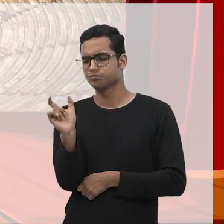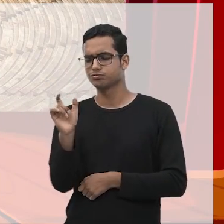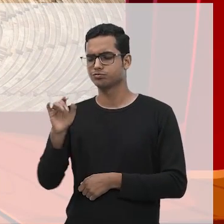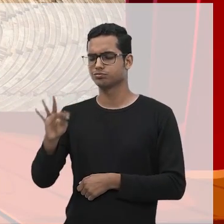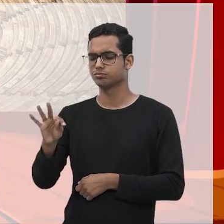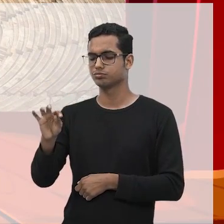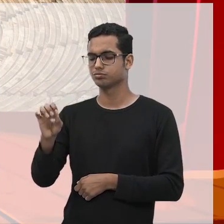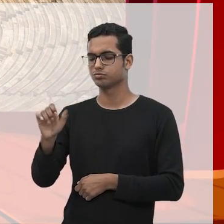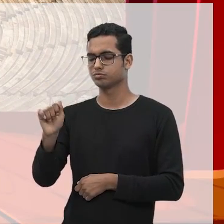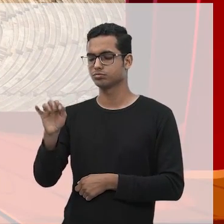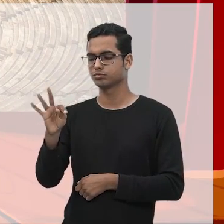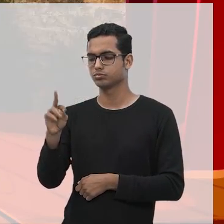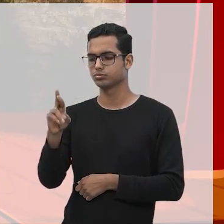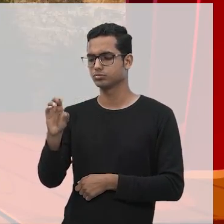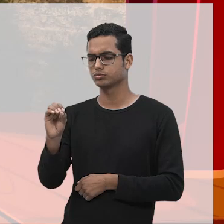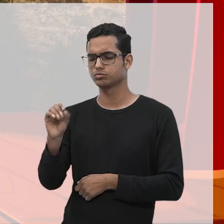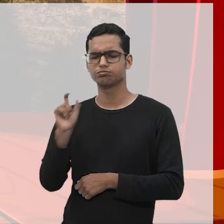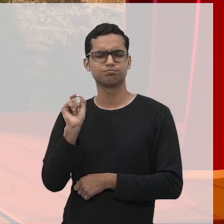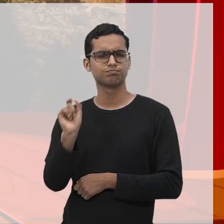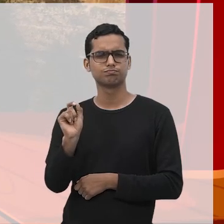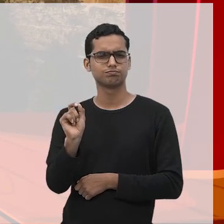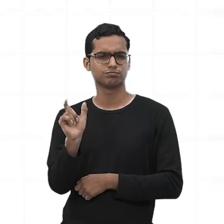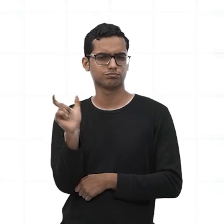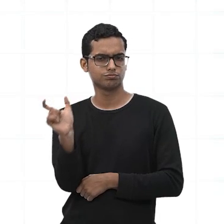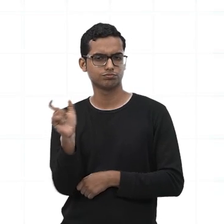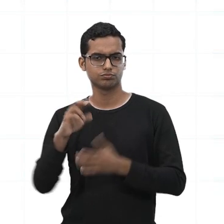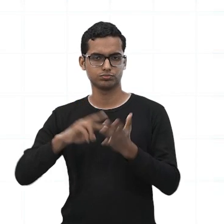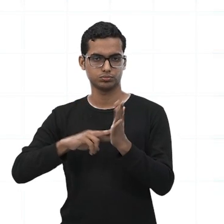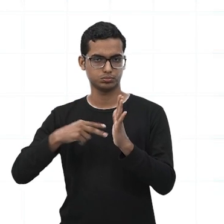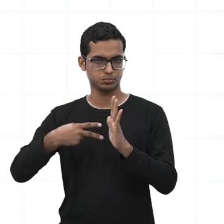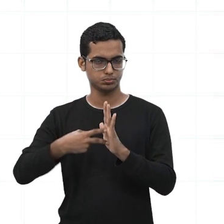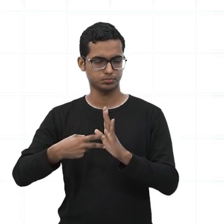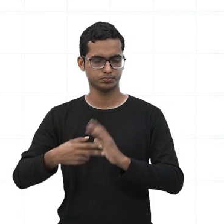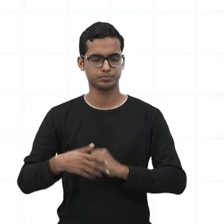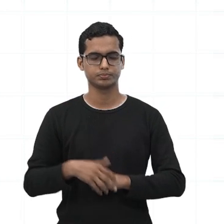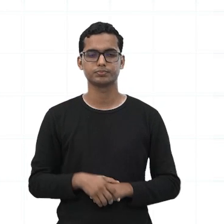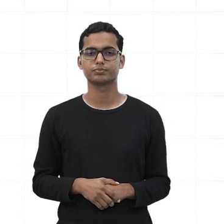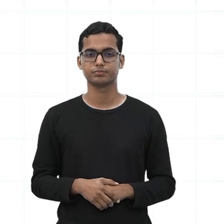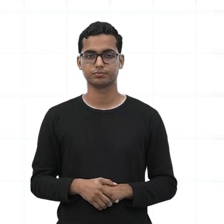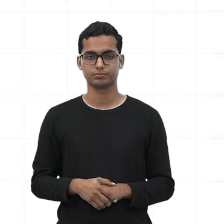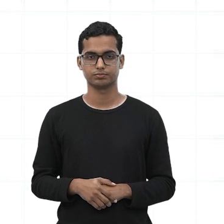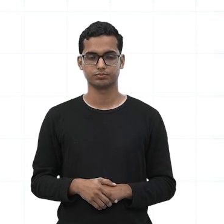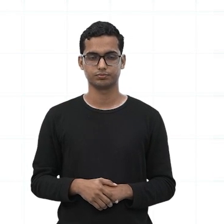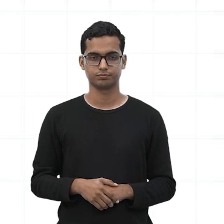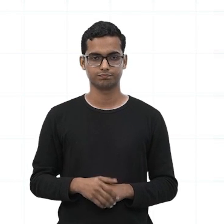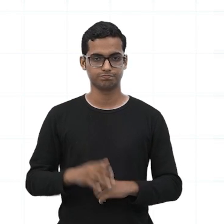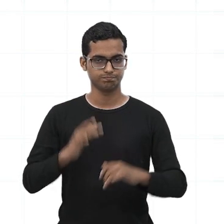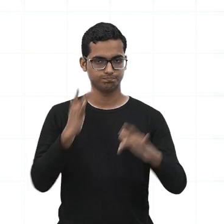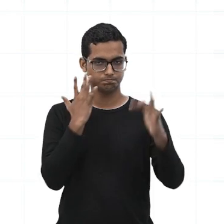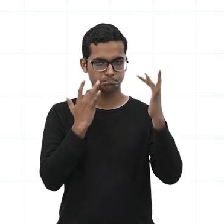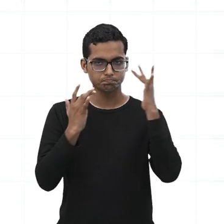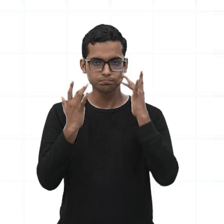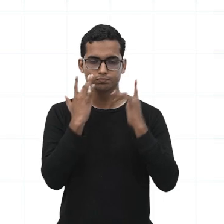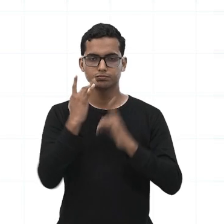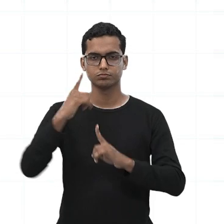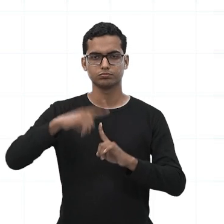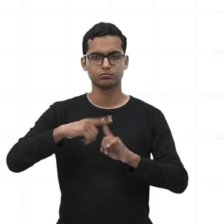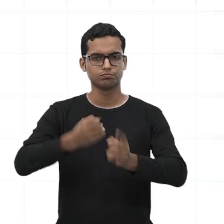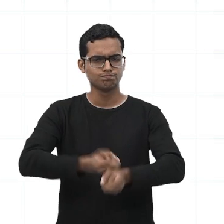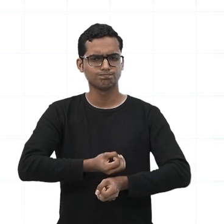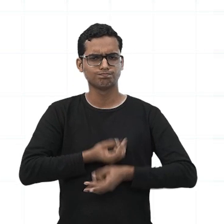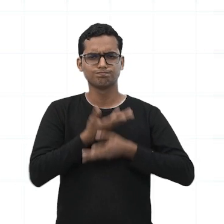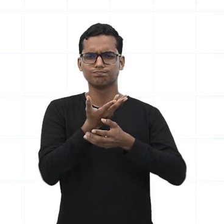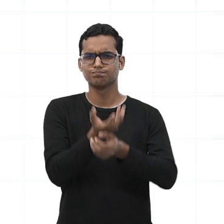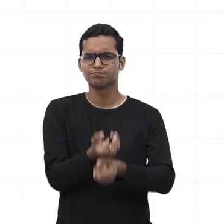novamente conceituar o que é o teatro. Então, o teatro é uma forma de